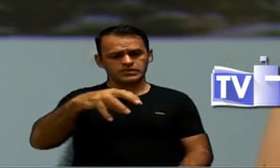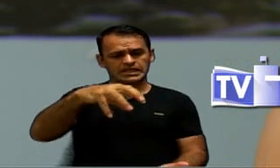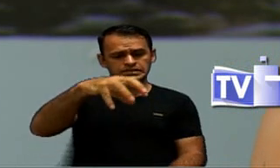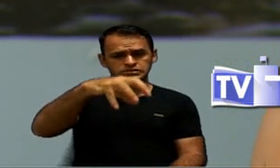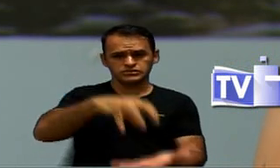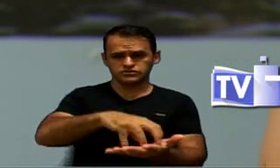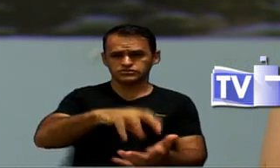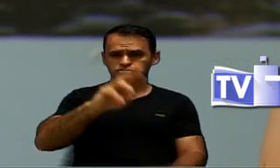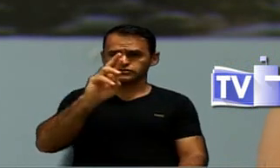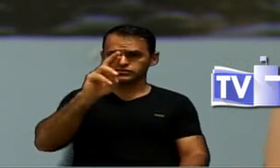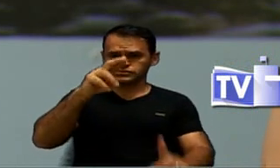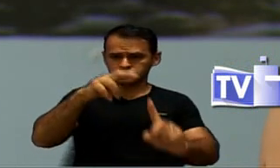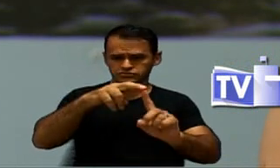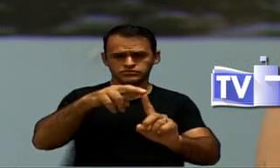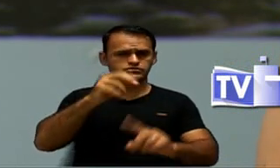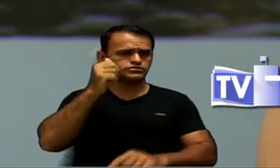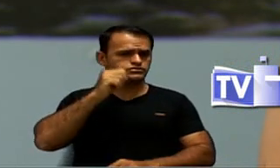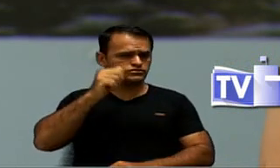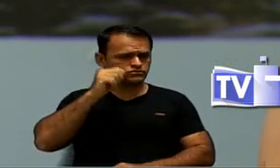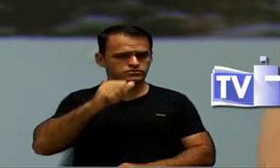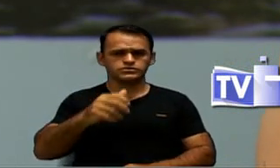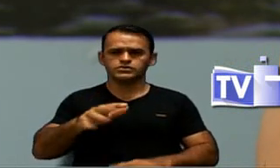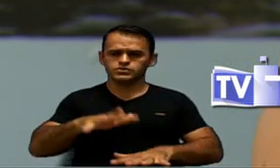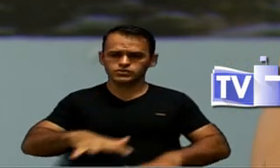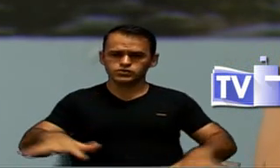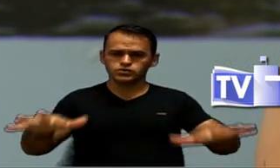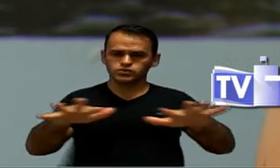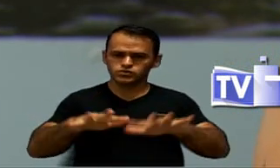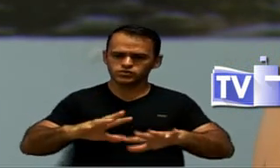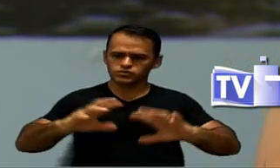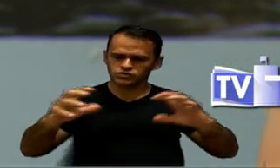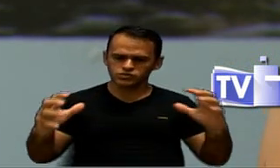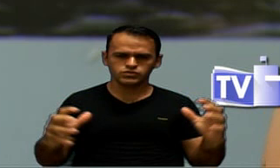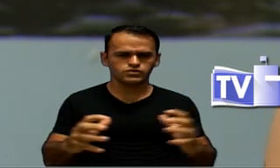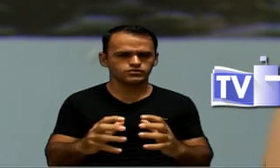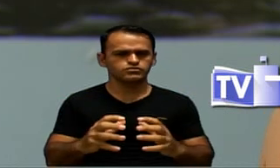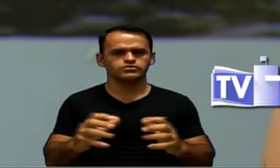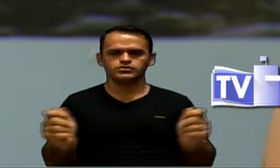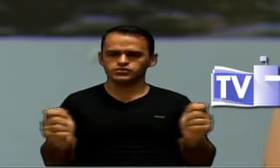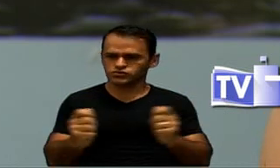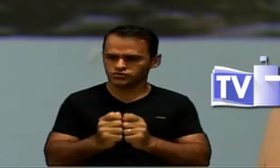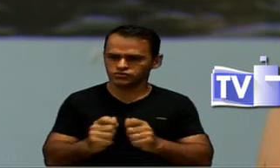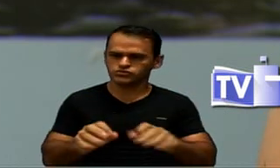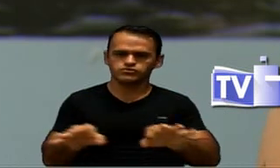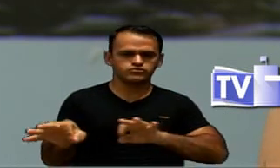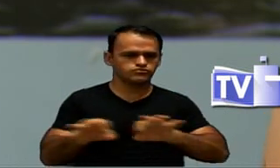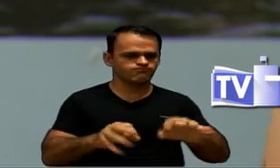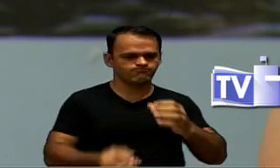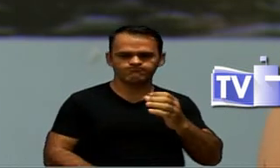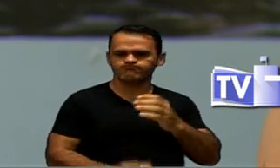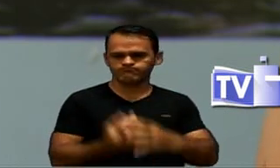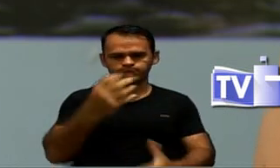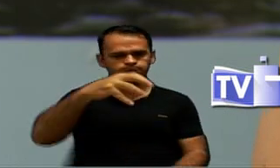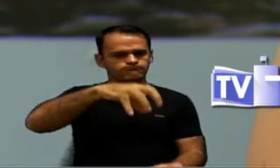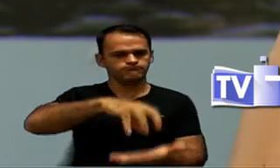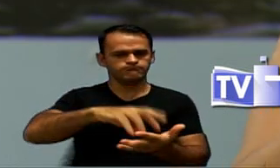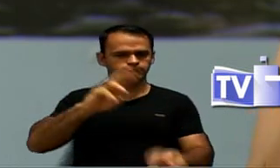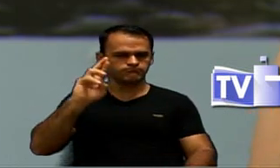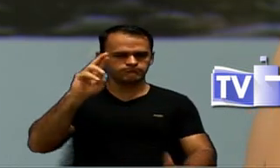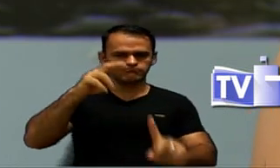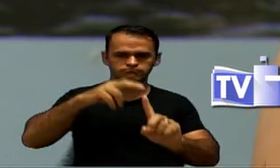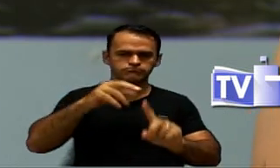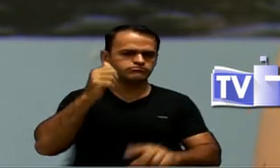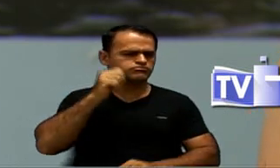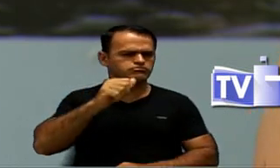Mulher. O SEREM foi uma construção coletiva. E eu tenho muito, muito orgulho do Centro de Referência da Mulher de Sorocaba, que